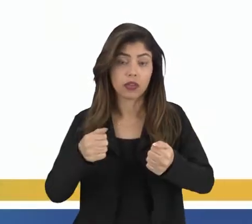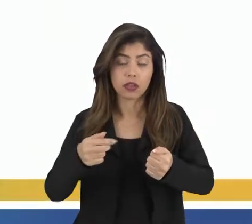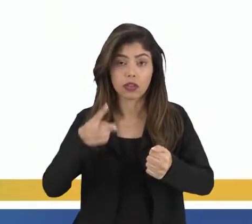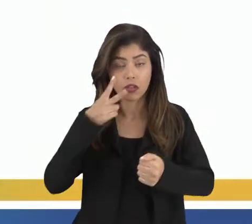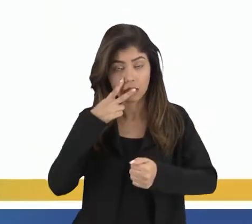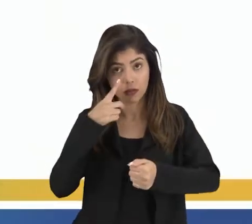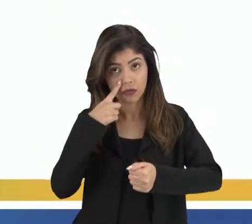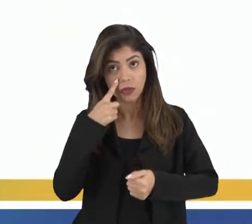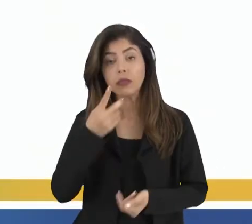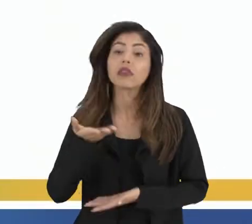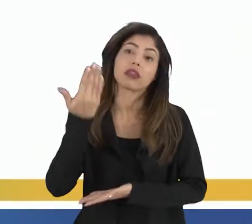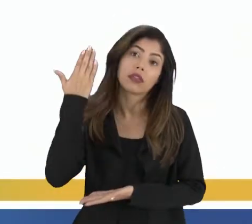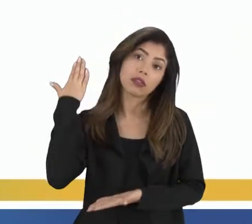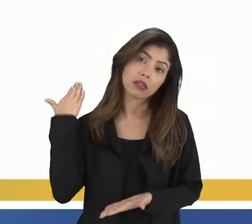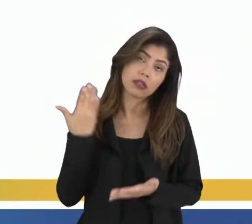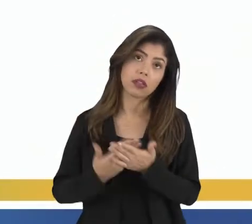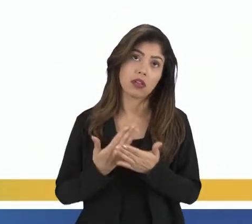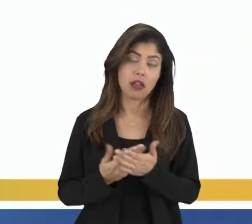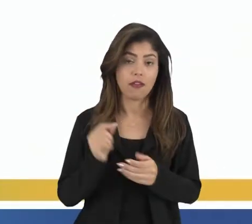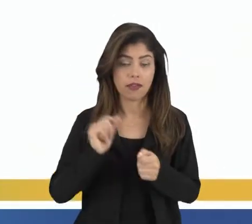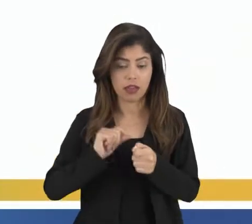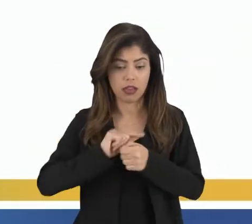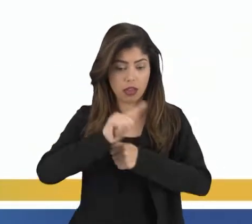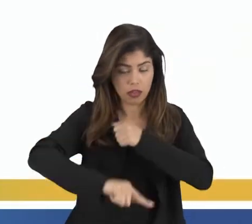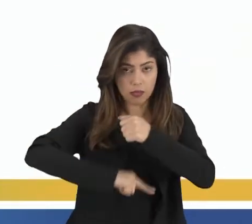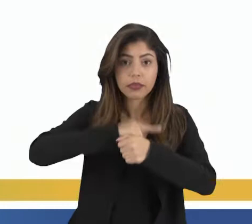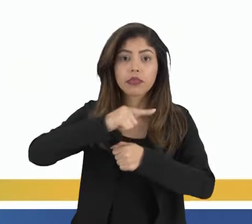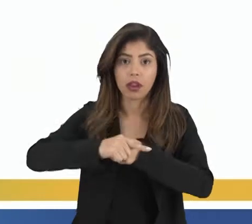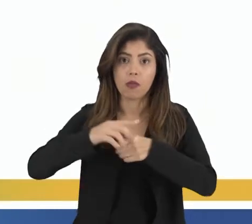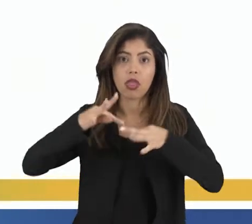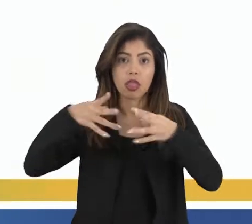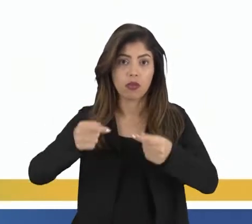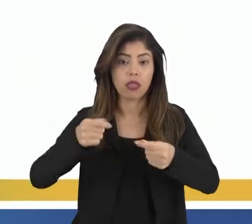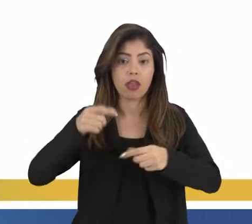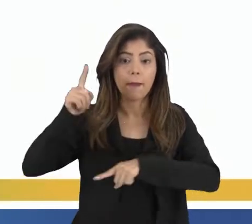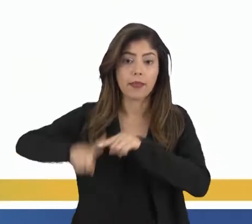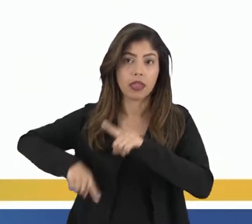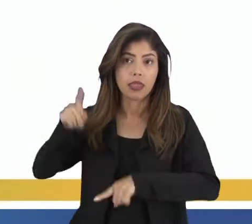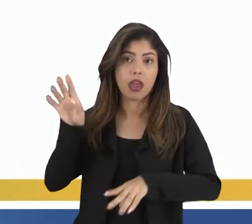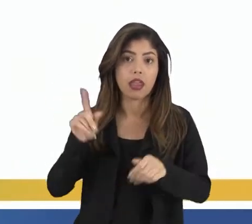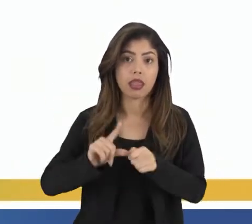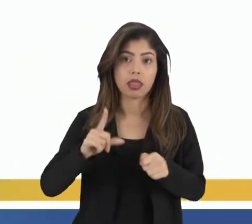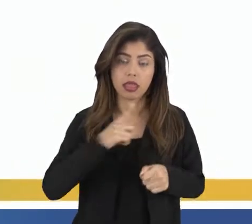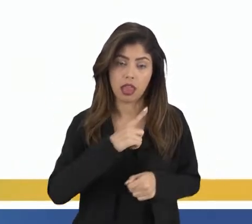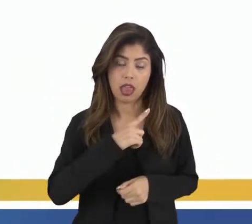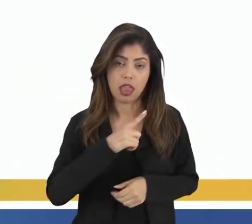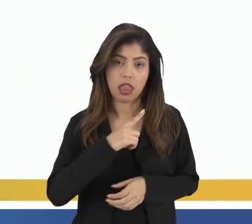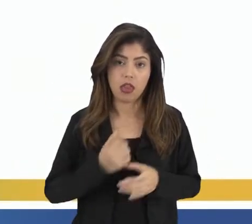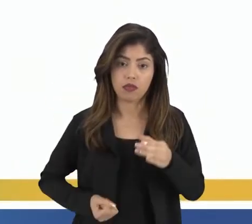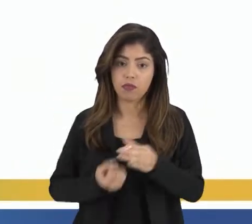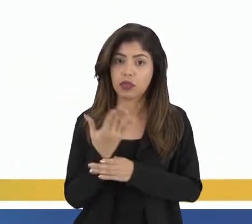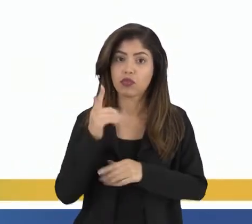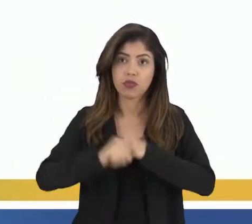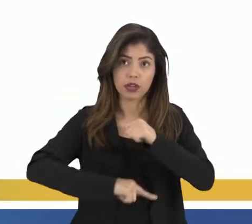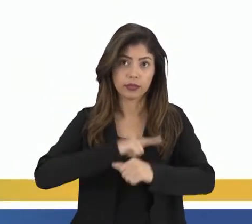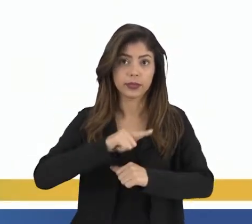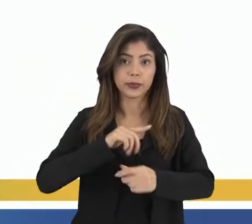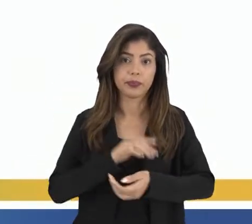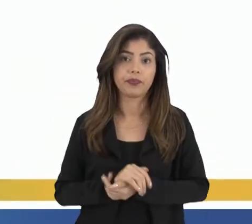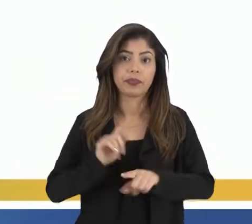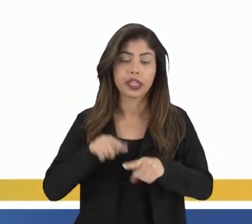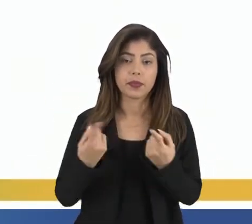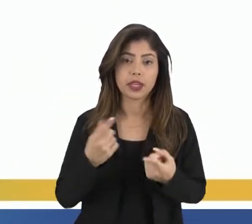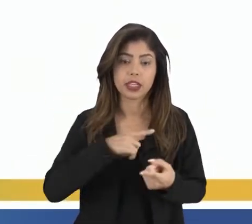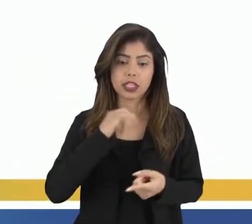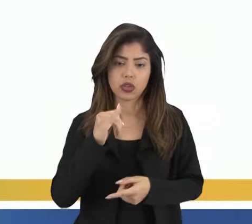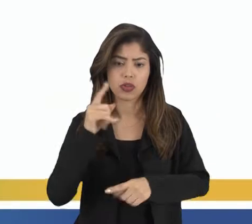nas aulas anteriores, né, que tudo é formado por átomos, então toda a matéria é uma constituição de átomos. Mas,